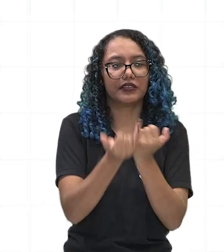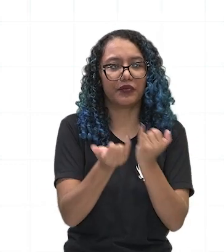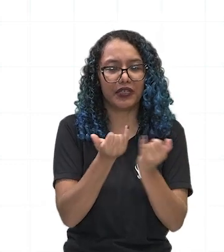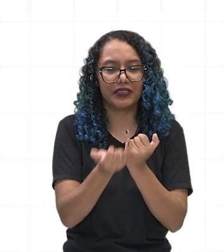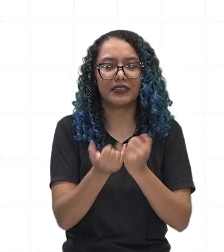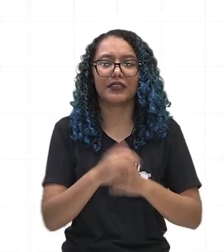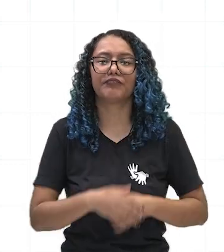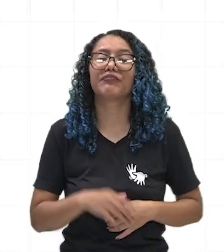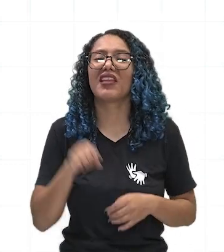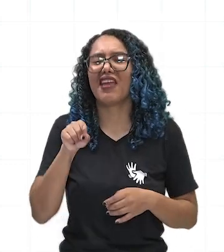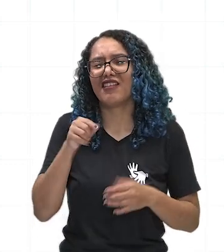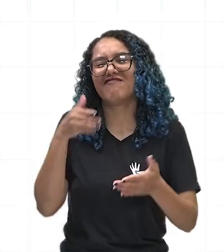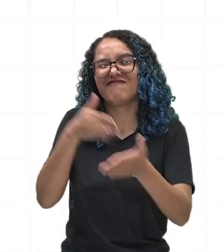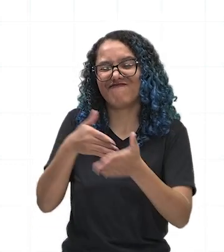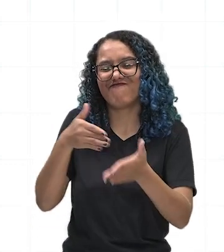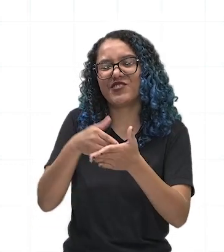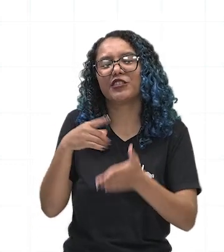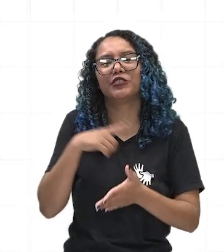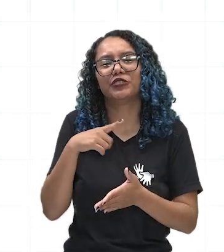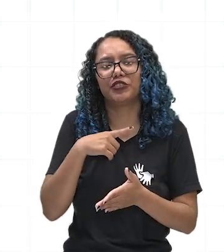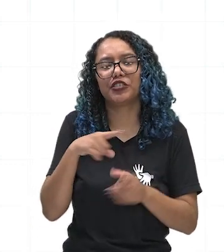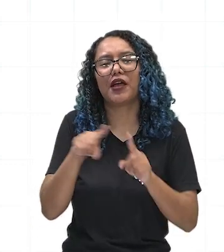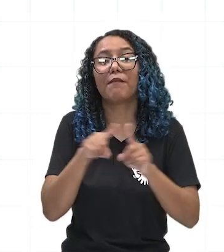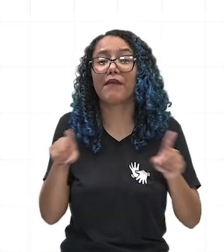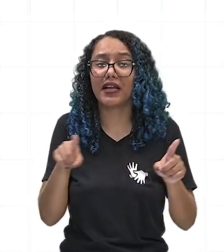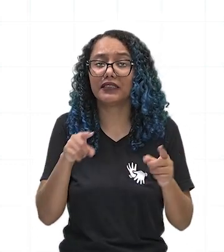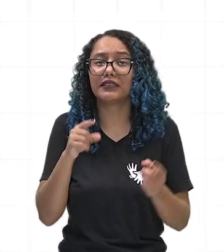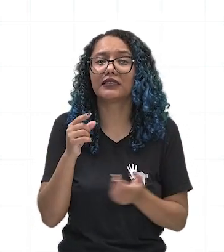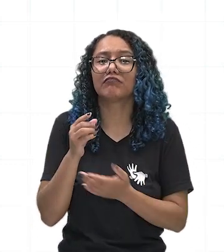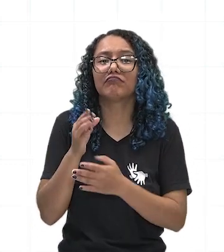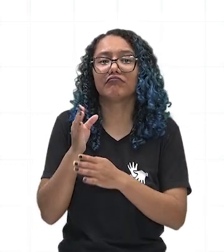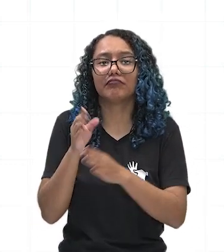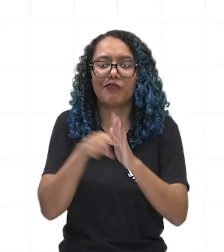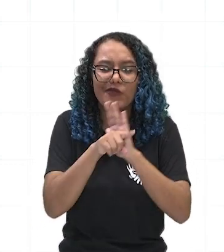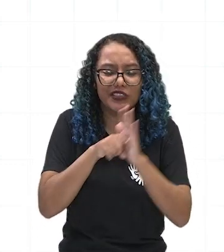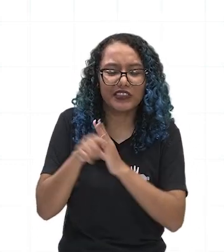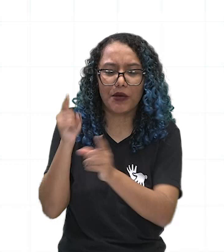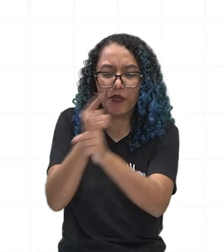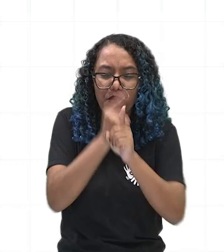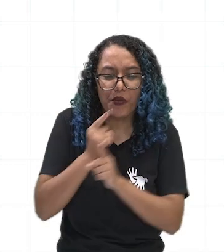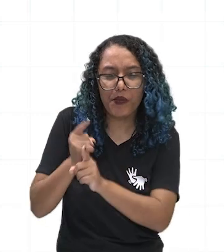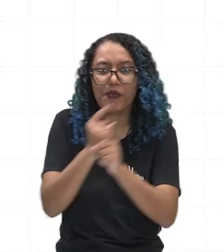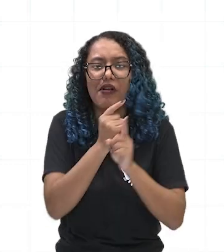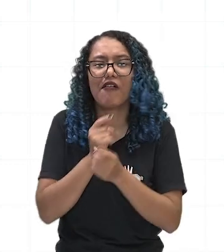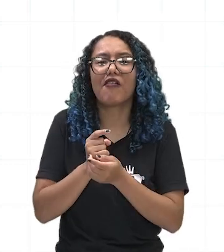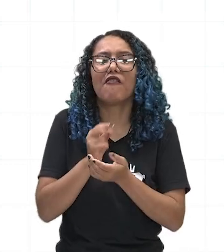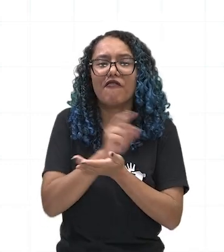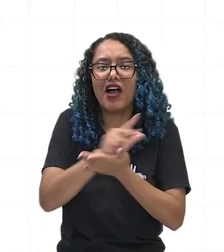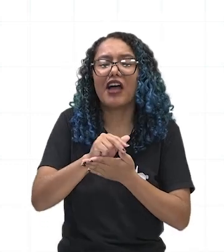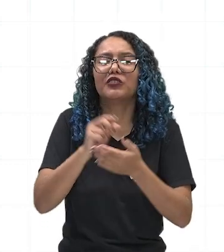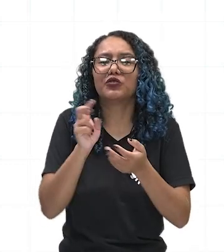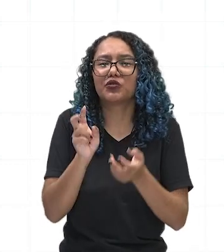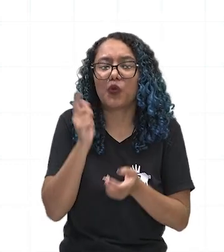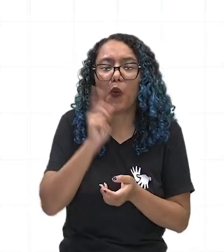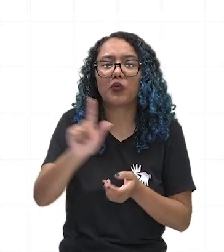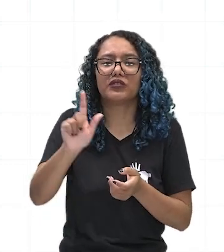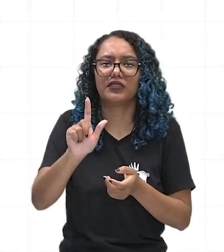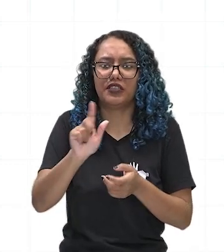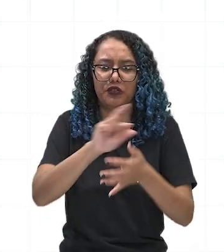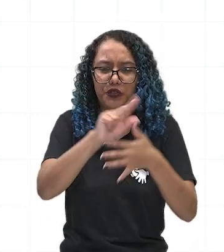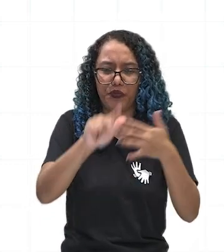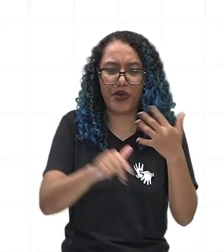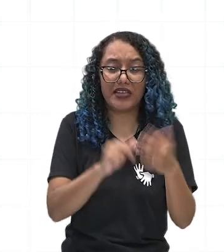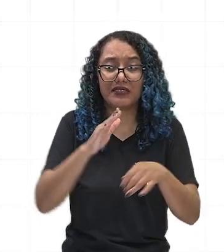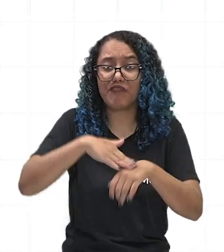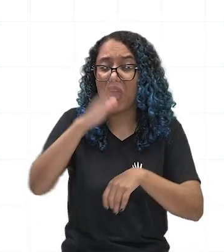das limitações dele, ele conseguiu fazer aí muitas descobertas, ele conseguiu classificar aí mais de 500 espécies, né?